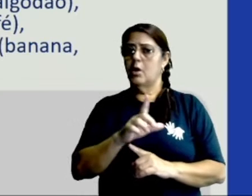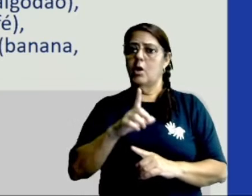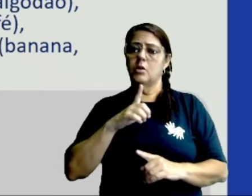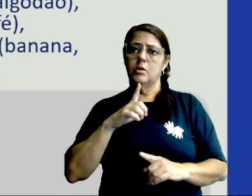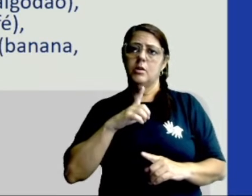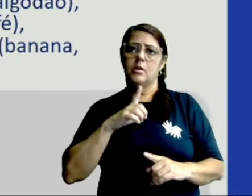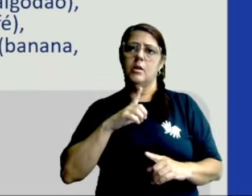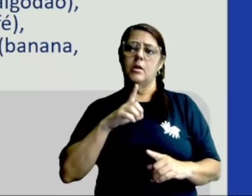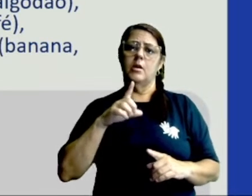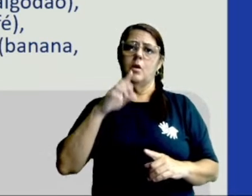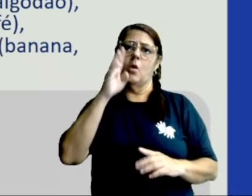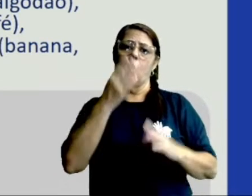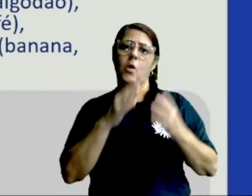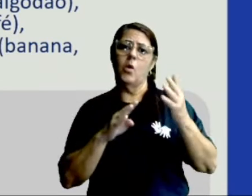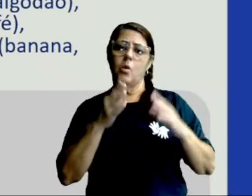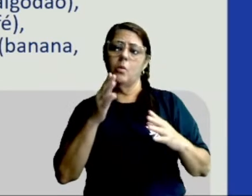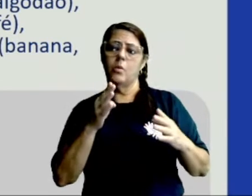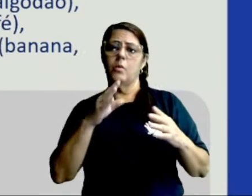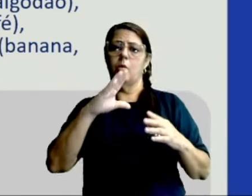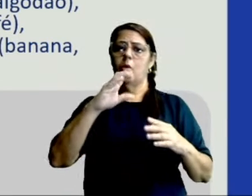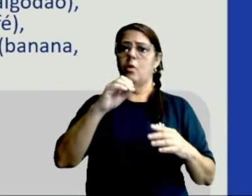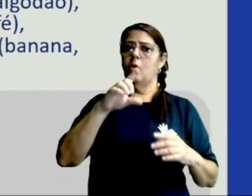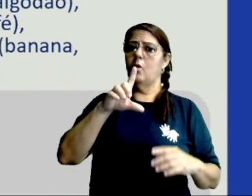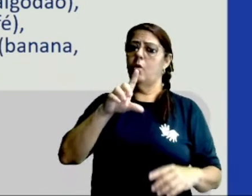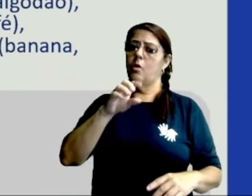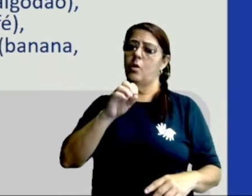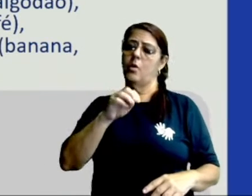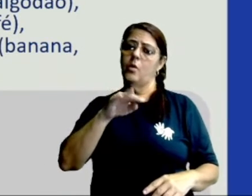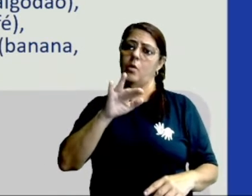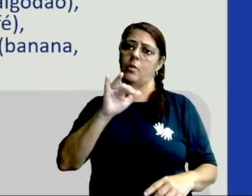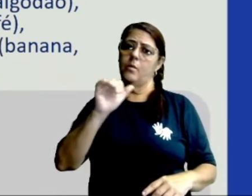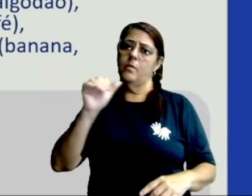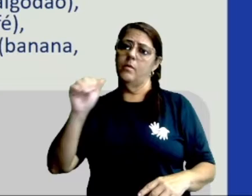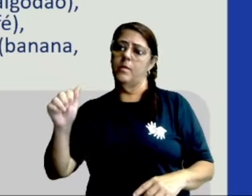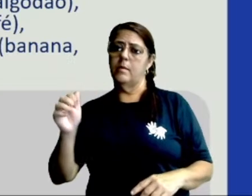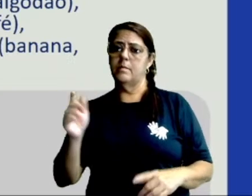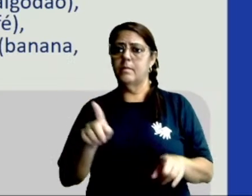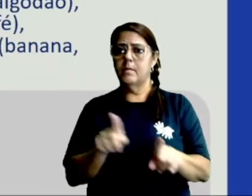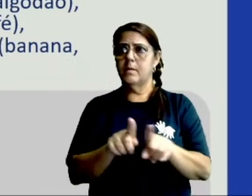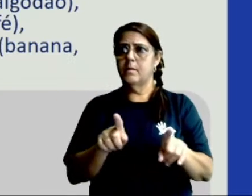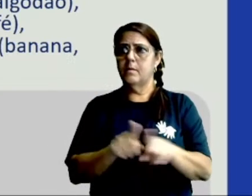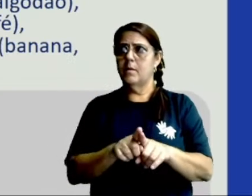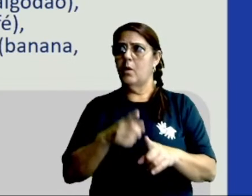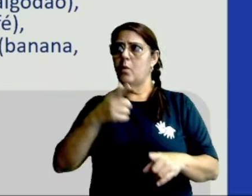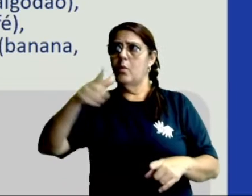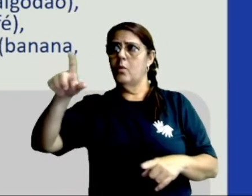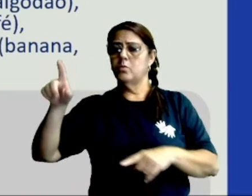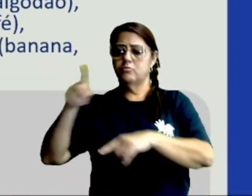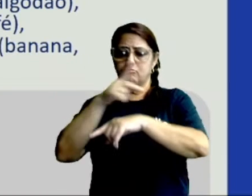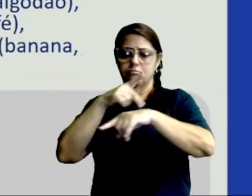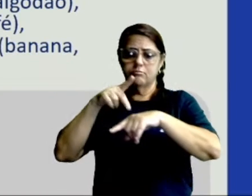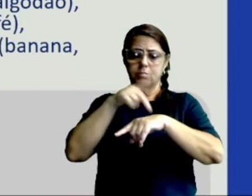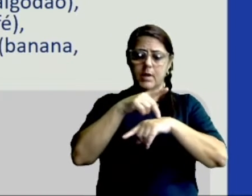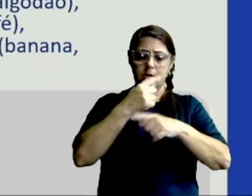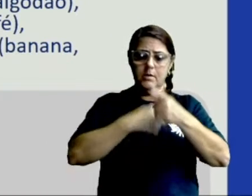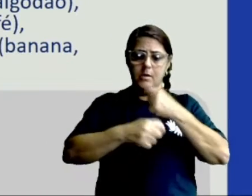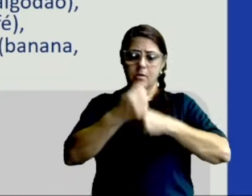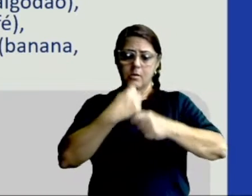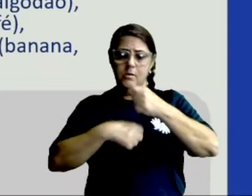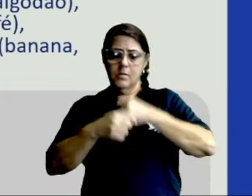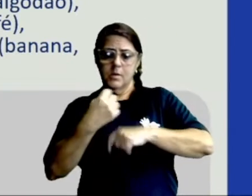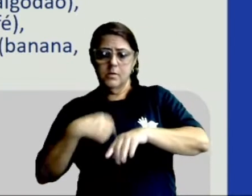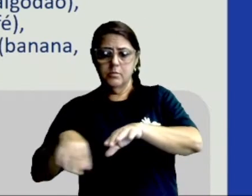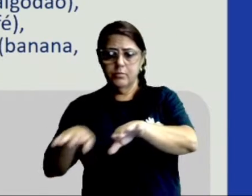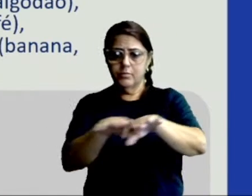Colômbia, Venezuela e Trinidad e Tobago como produtores de petróleo. E também tem os países com economia de